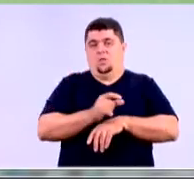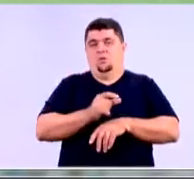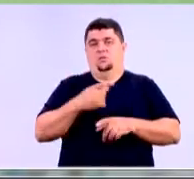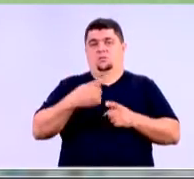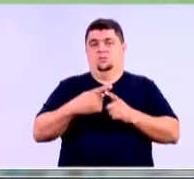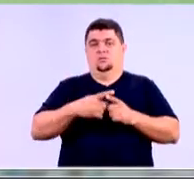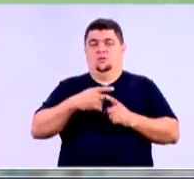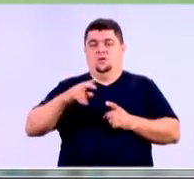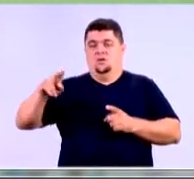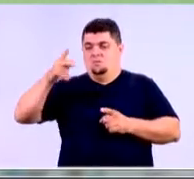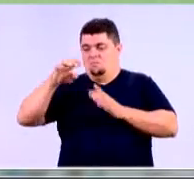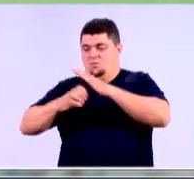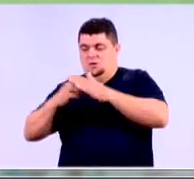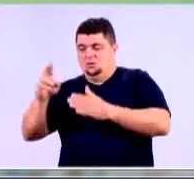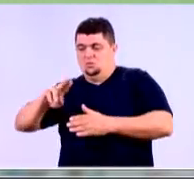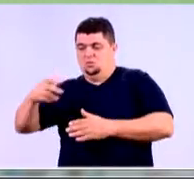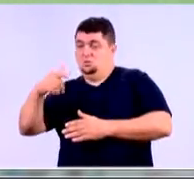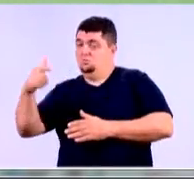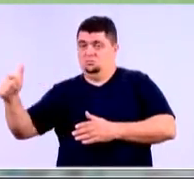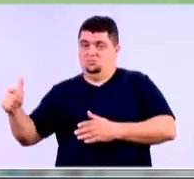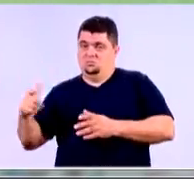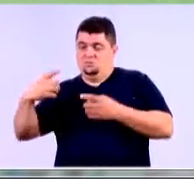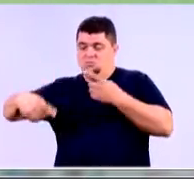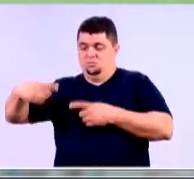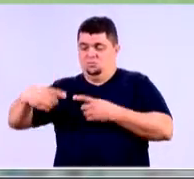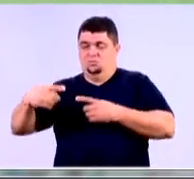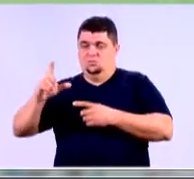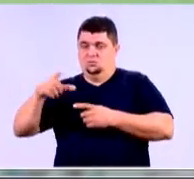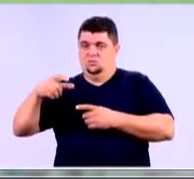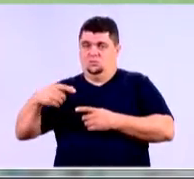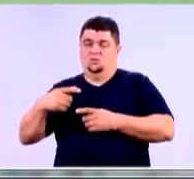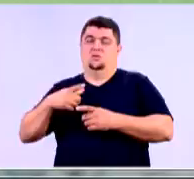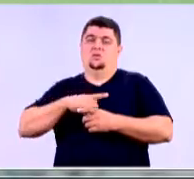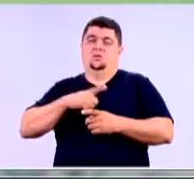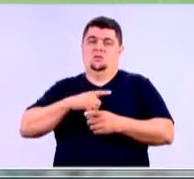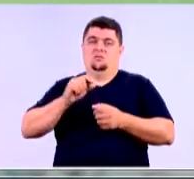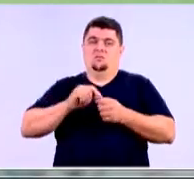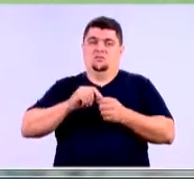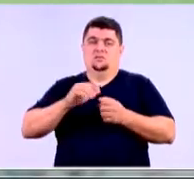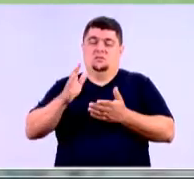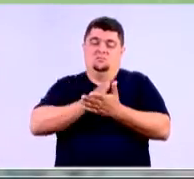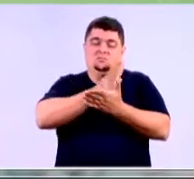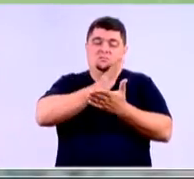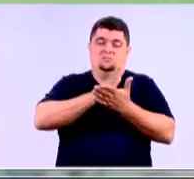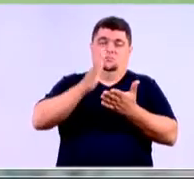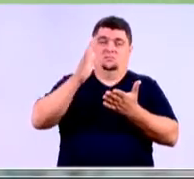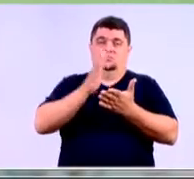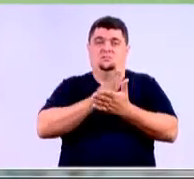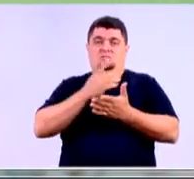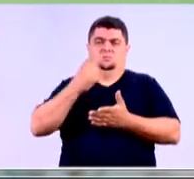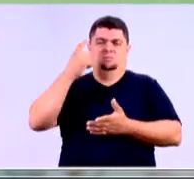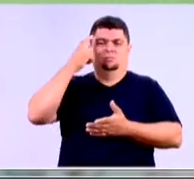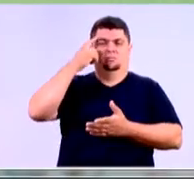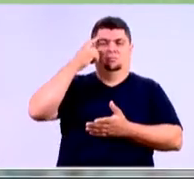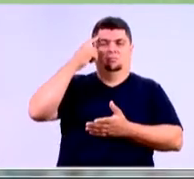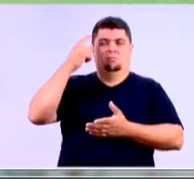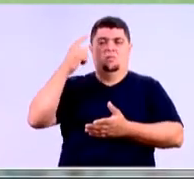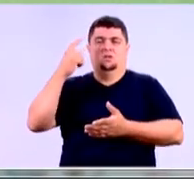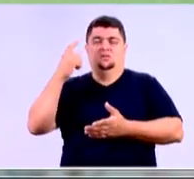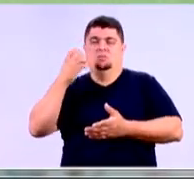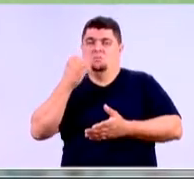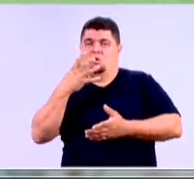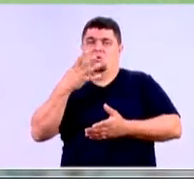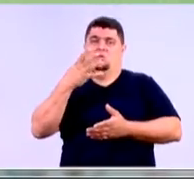que não têm normas claras para concessão de crédito e o fazem apenas com base na intuição, de acordo com